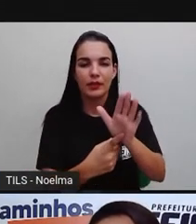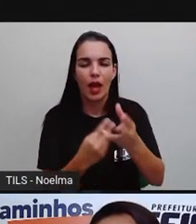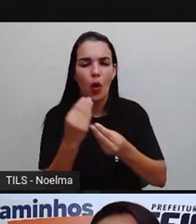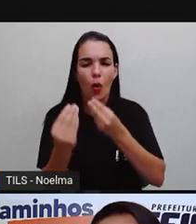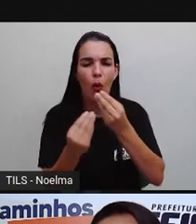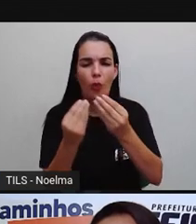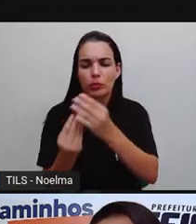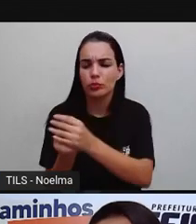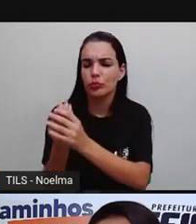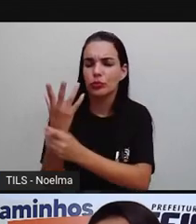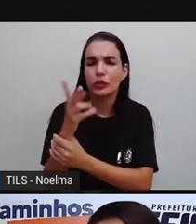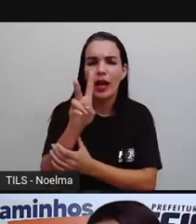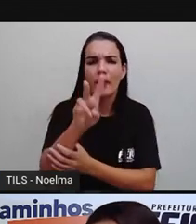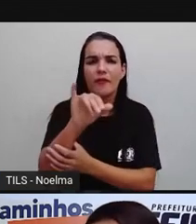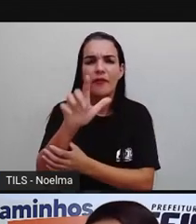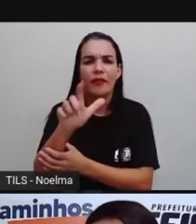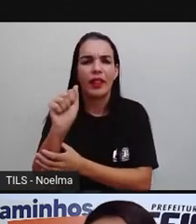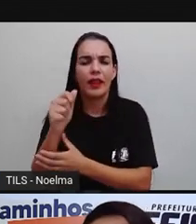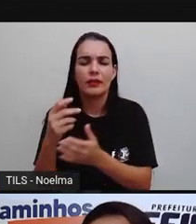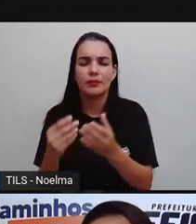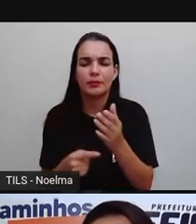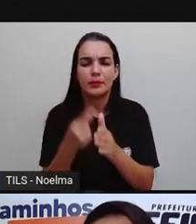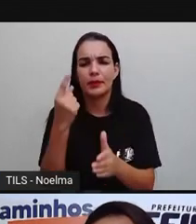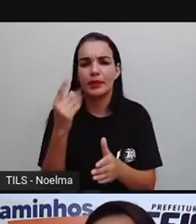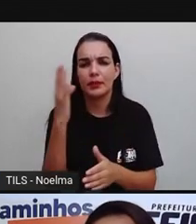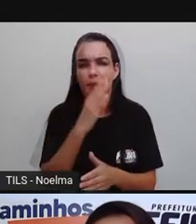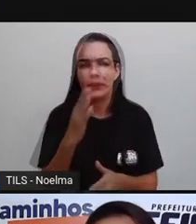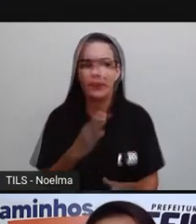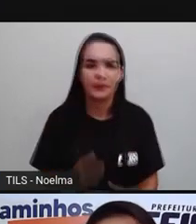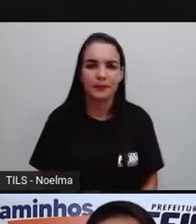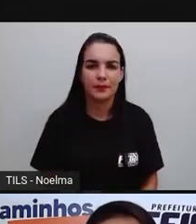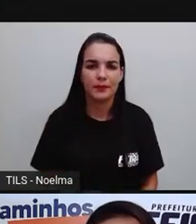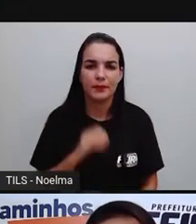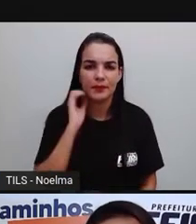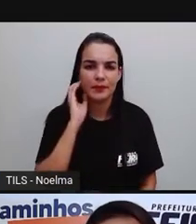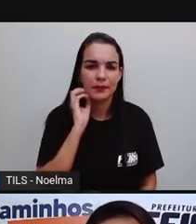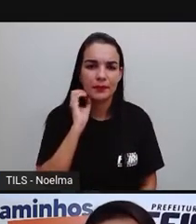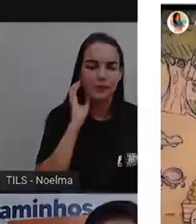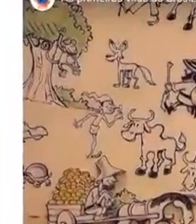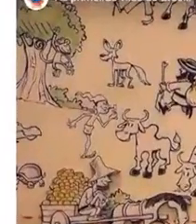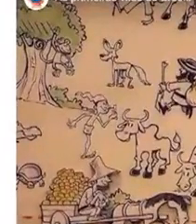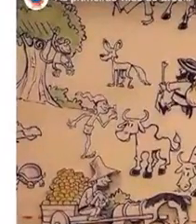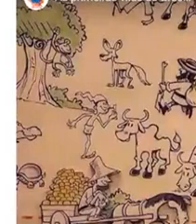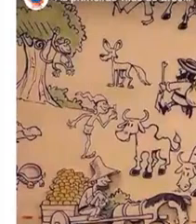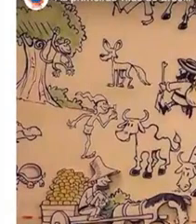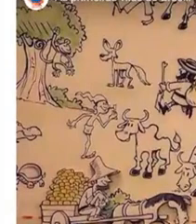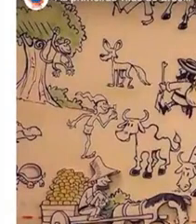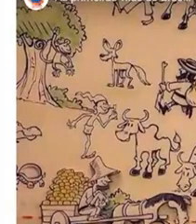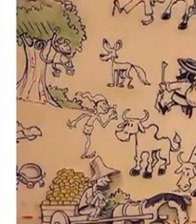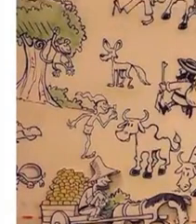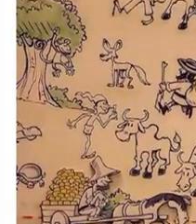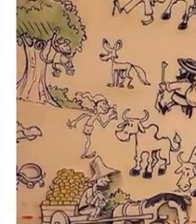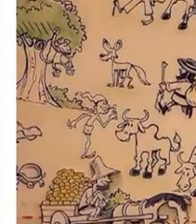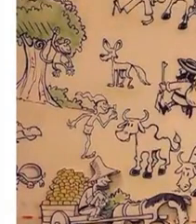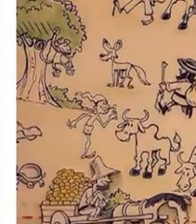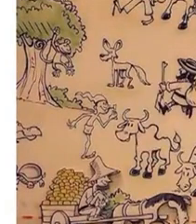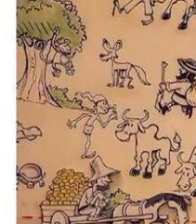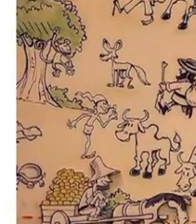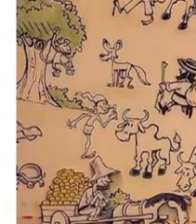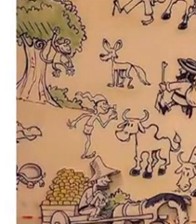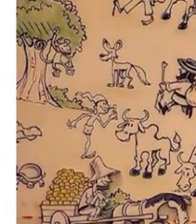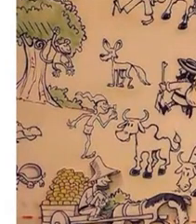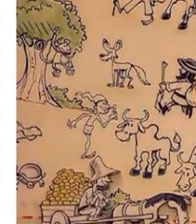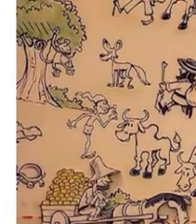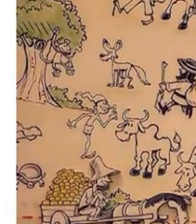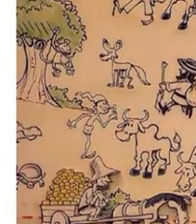surgiram as primeiras vilas do Brasil. Vamos lá? No vídeo de hoje vamos falar um pouco sobre a origem das primeiras